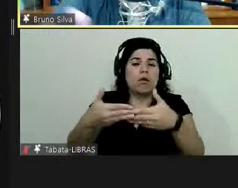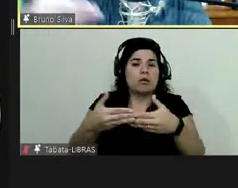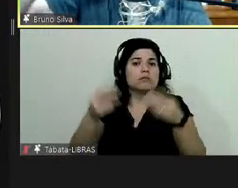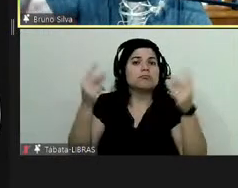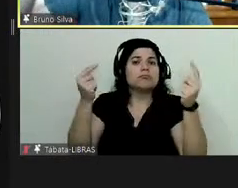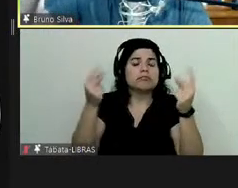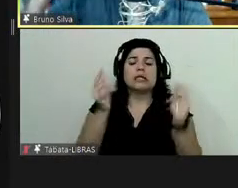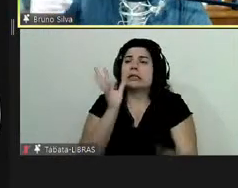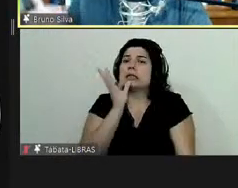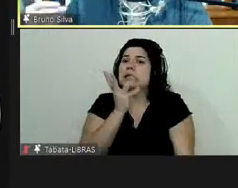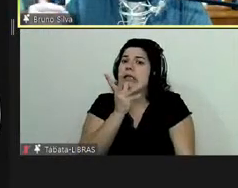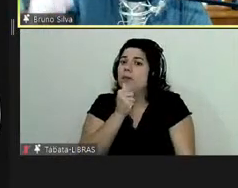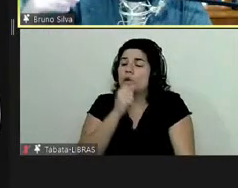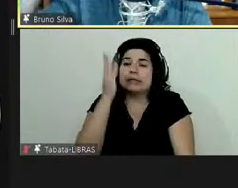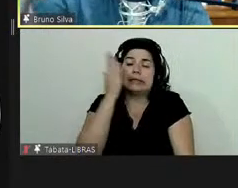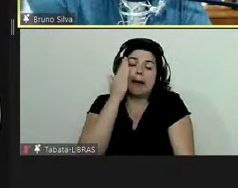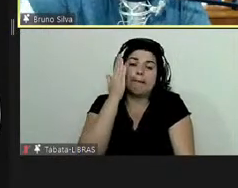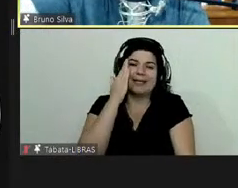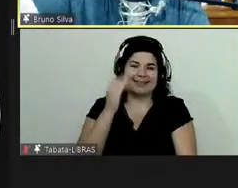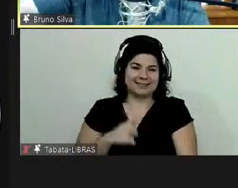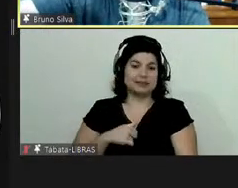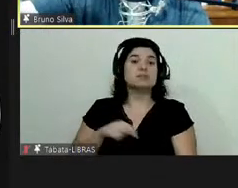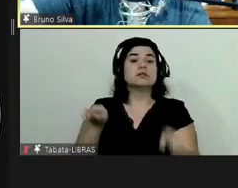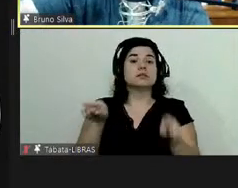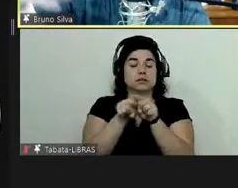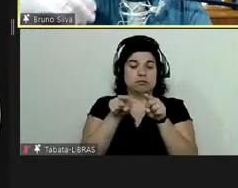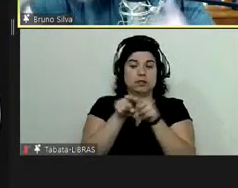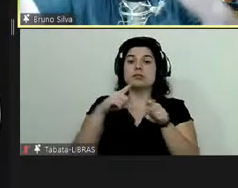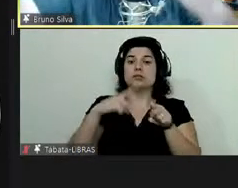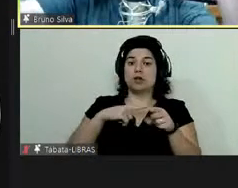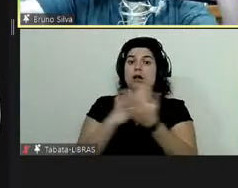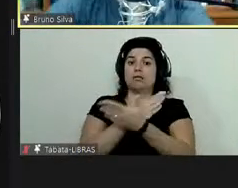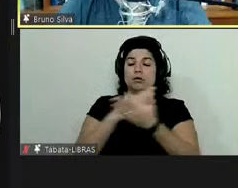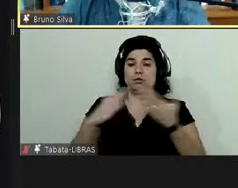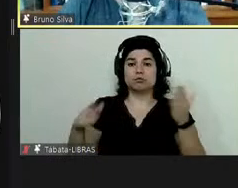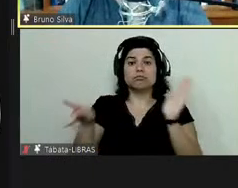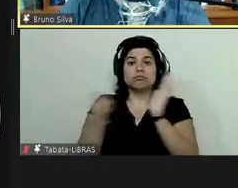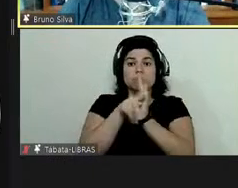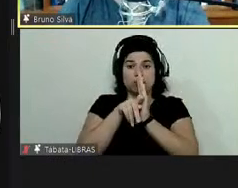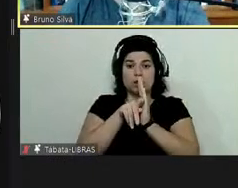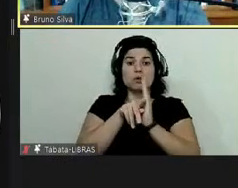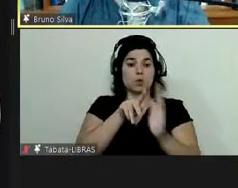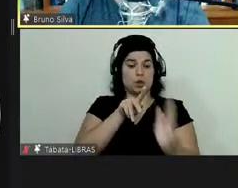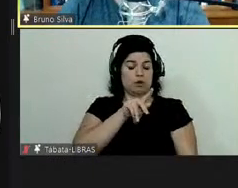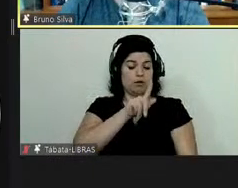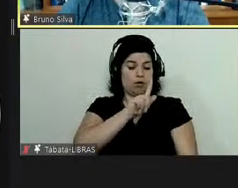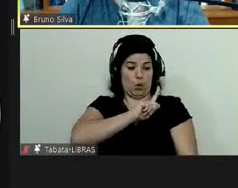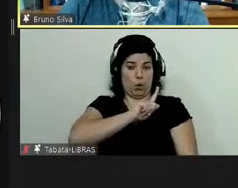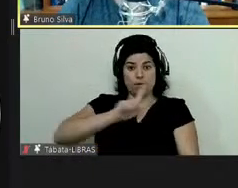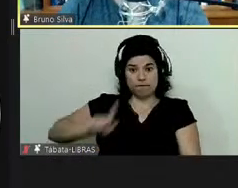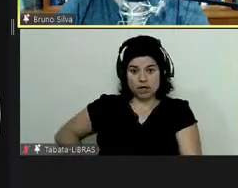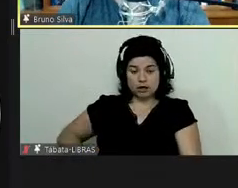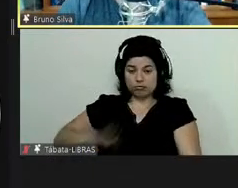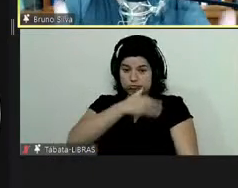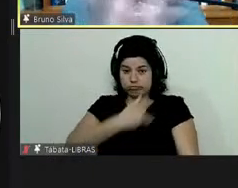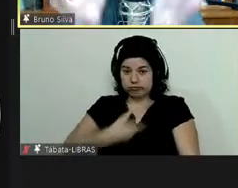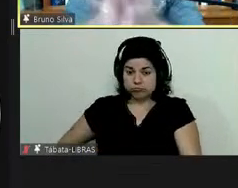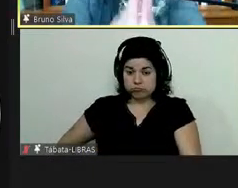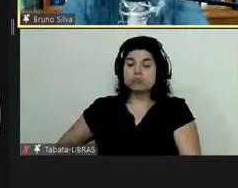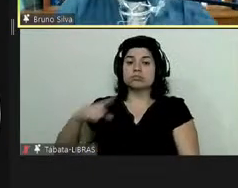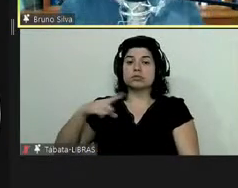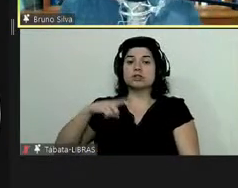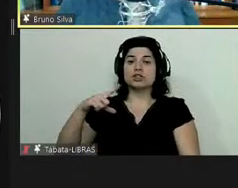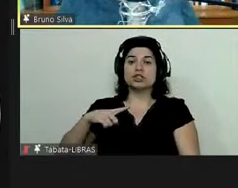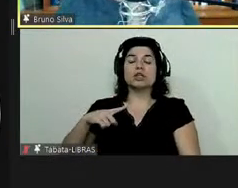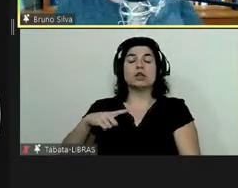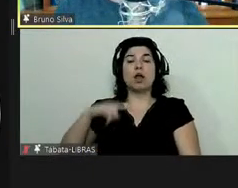que Reza a lenda que aqueles que eram os republicanos que chegaram para depois Dom Pedro é dizer para